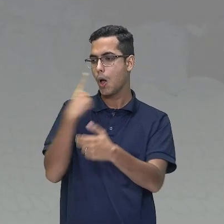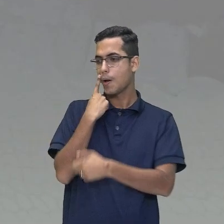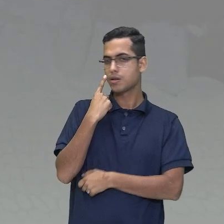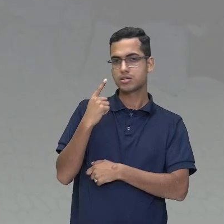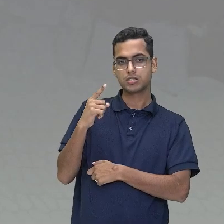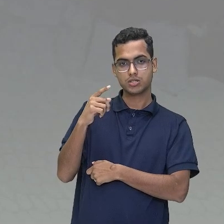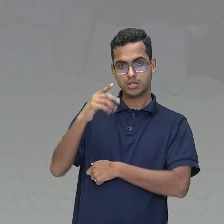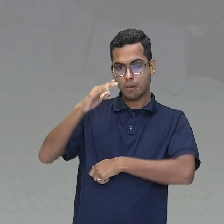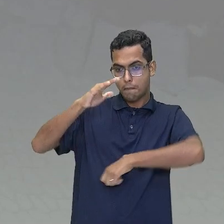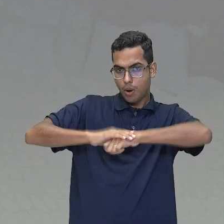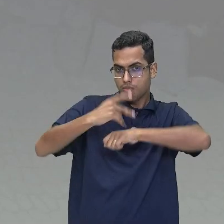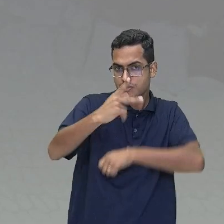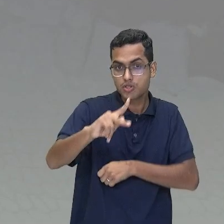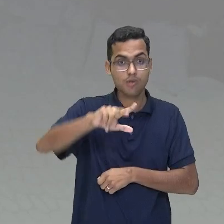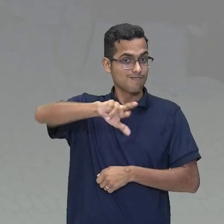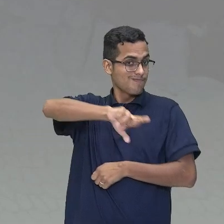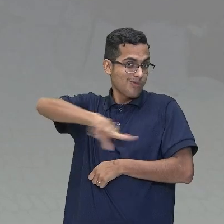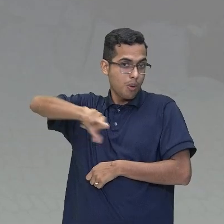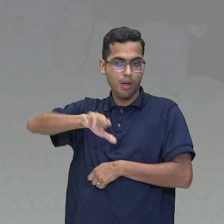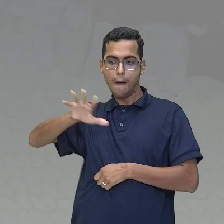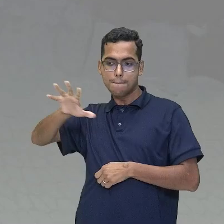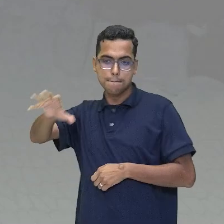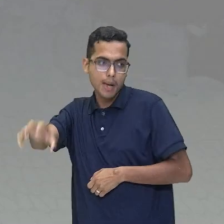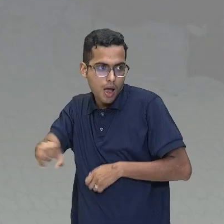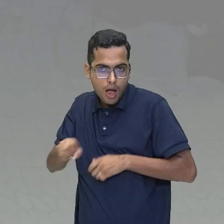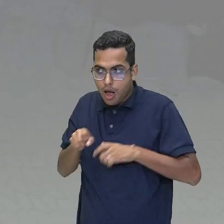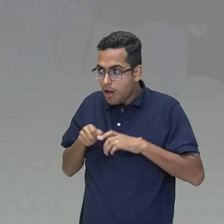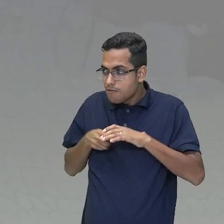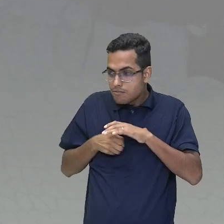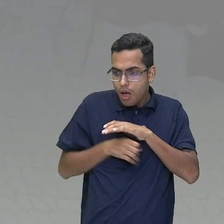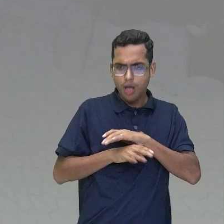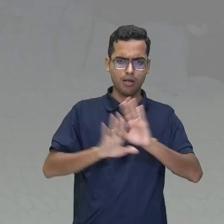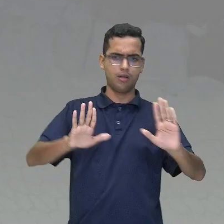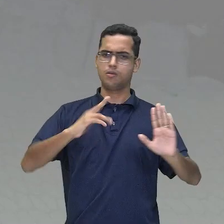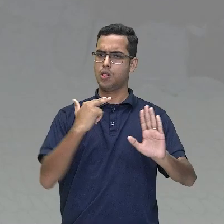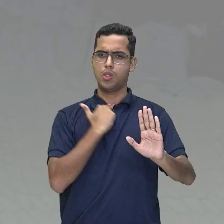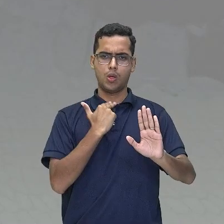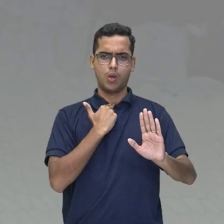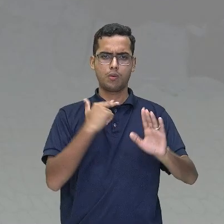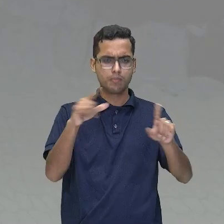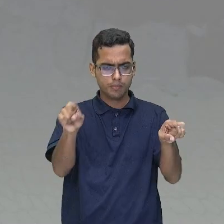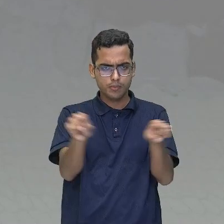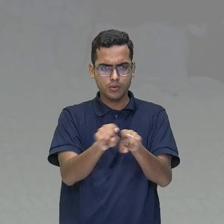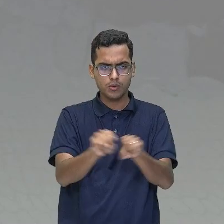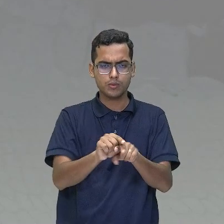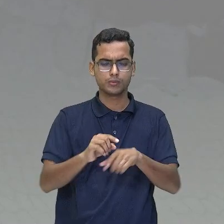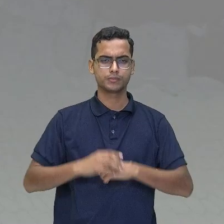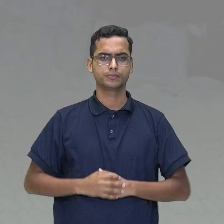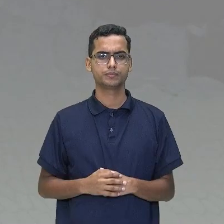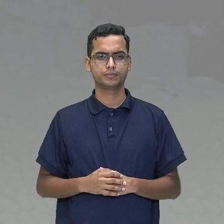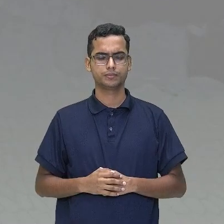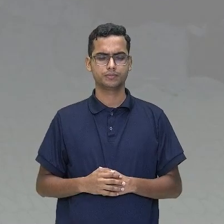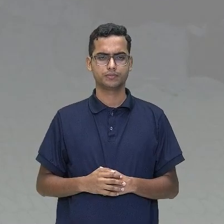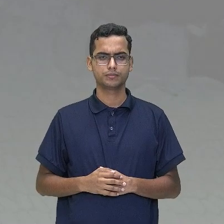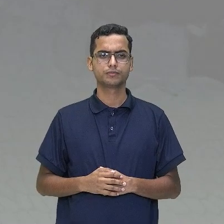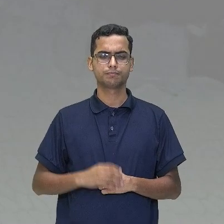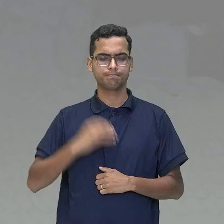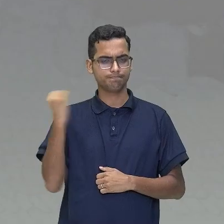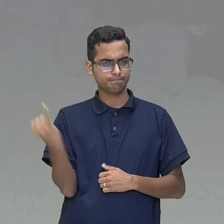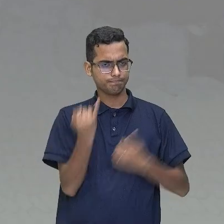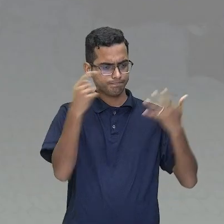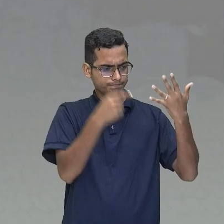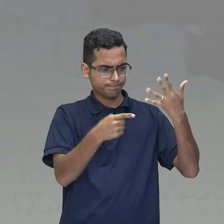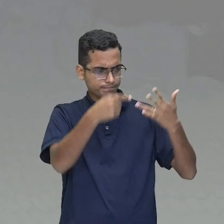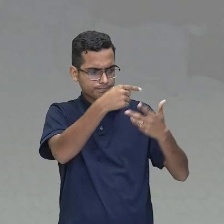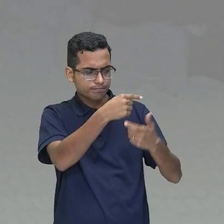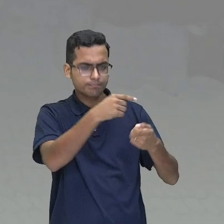que não é seu. Né? O que é seu, o que é do outro e pronto. Né? É muito importante.